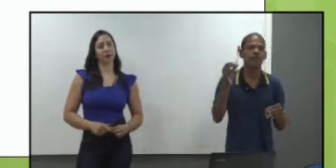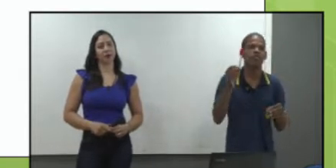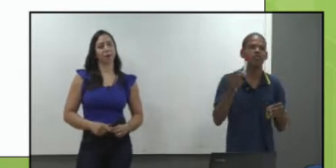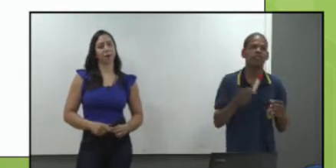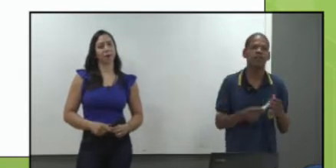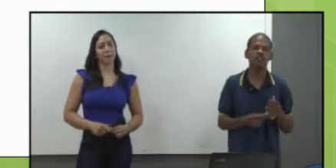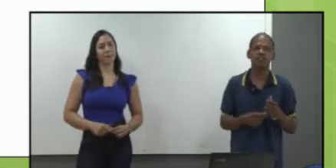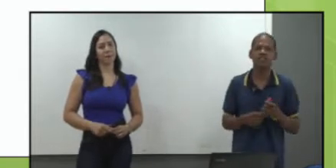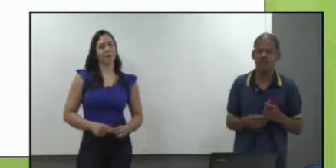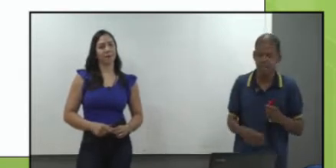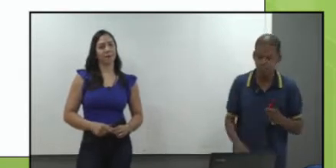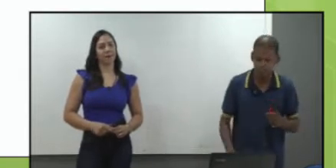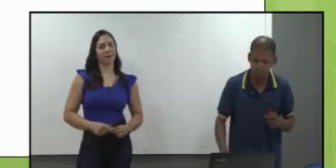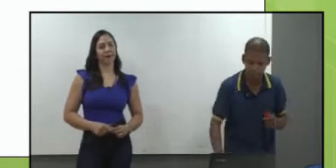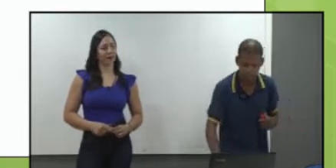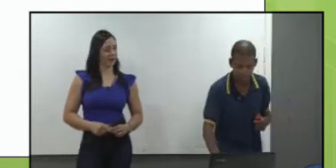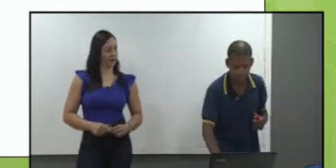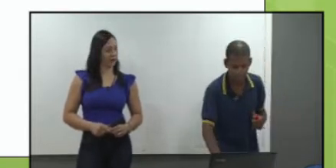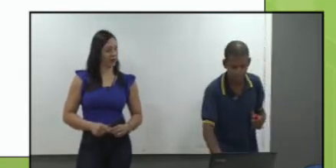já tem perguntinha para vocês, ok?